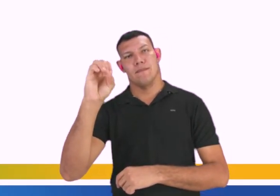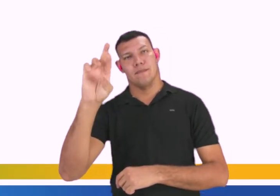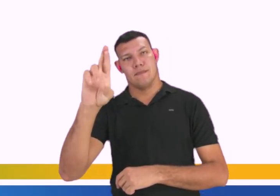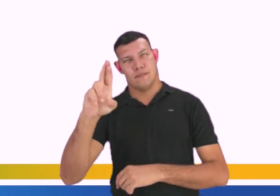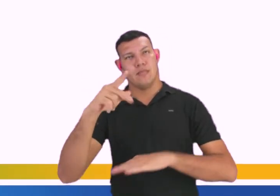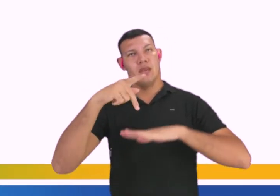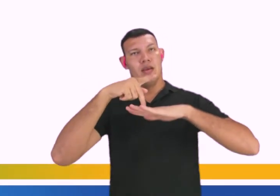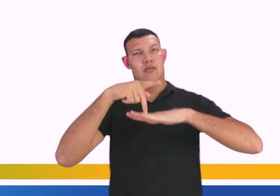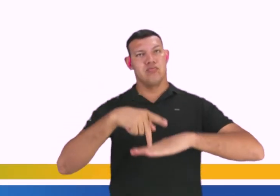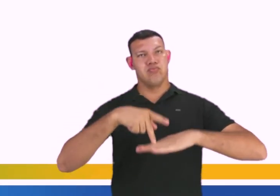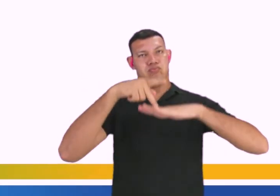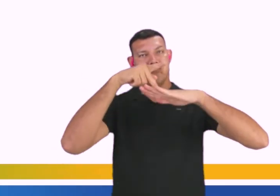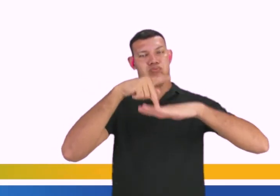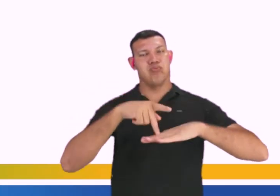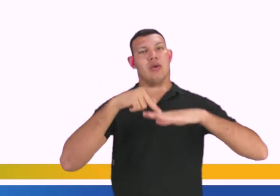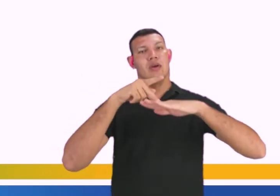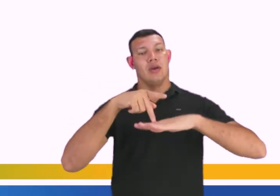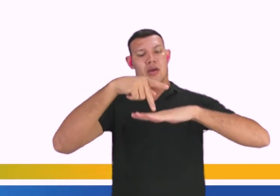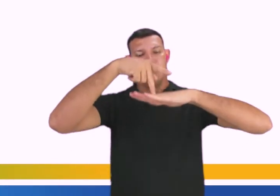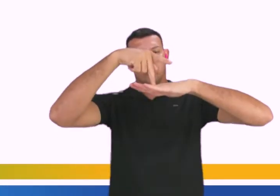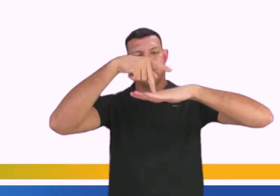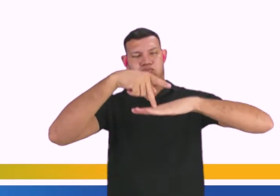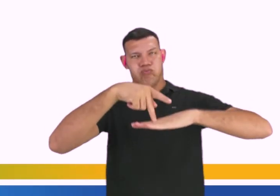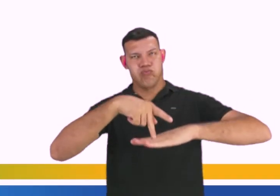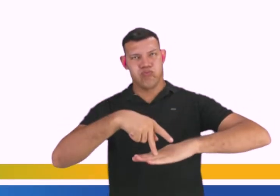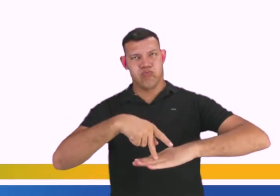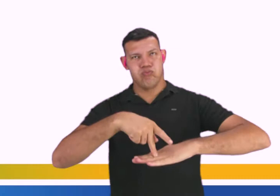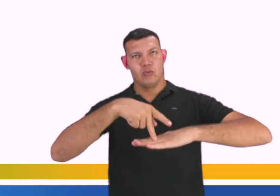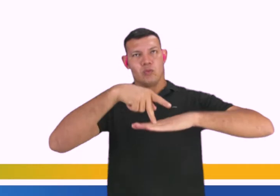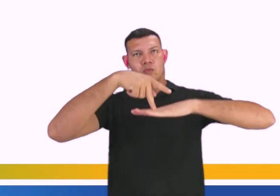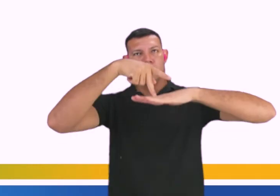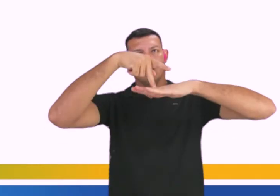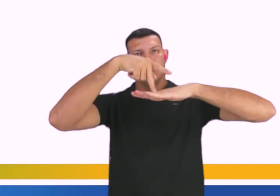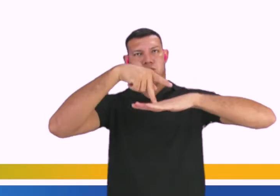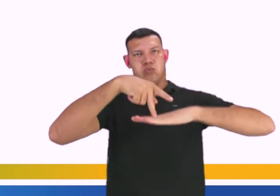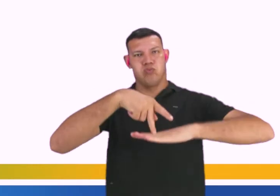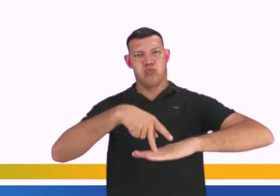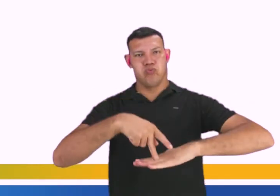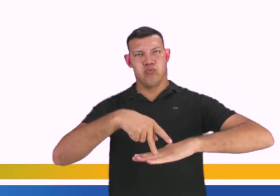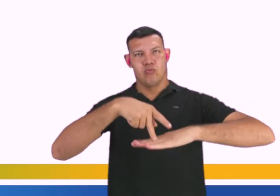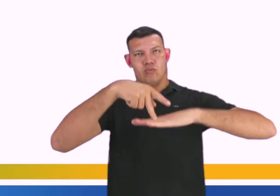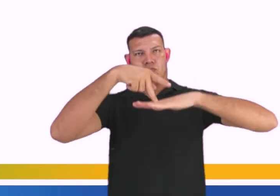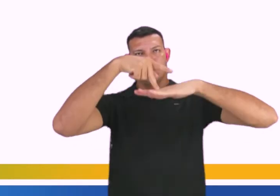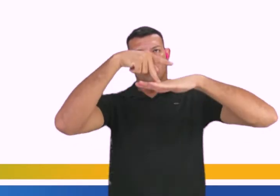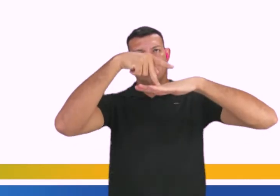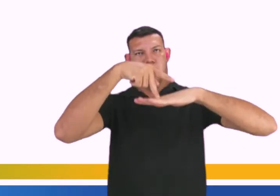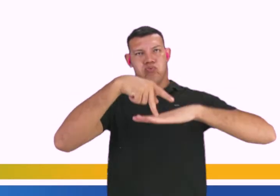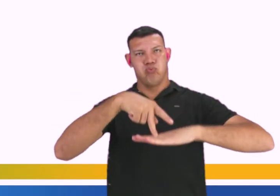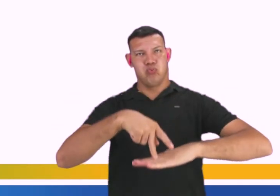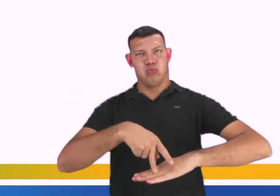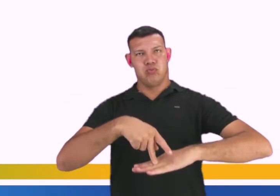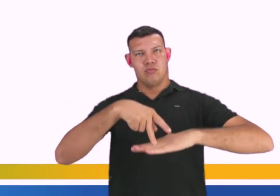compressão, de redução de volume, e aí ele aumenta a pressão e o amortecedor sobe novamente, por exemplo.